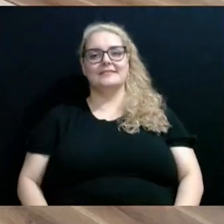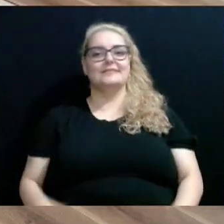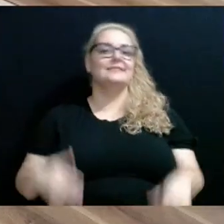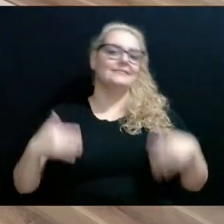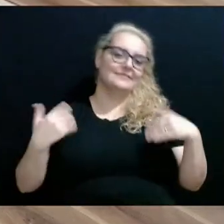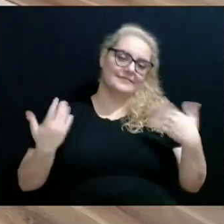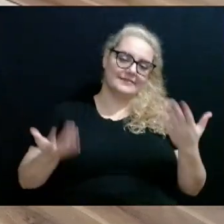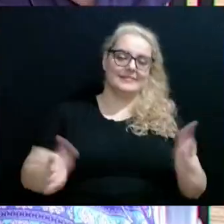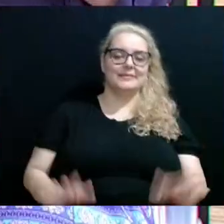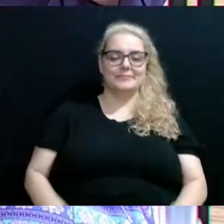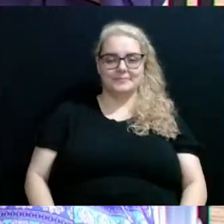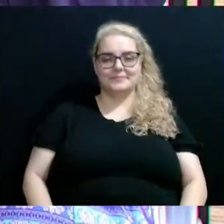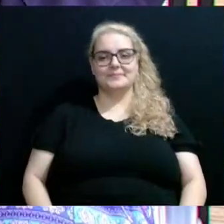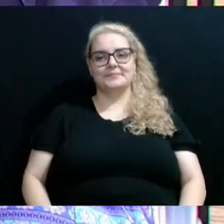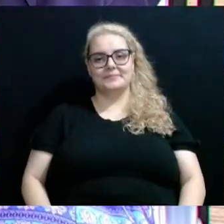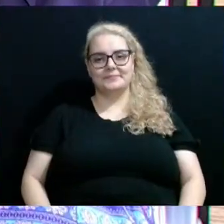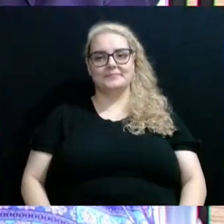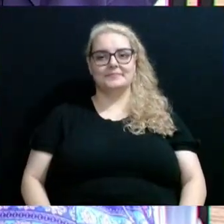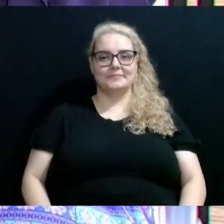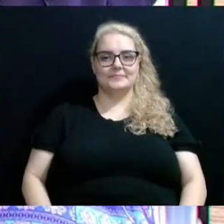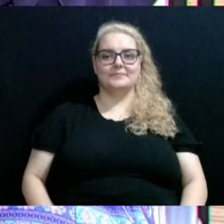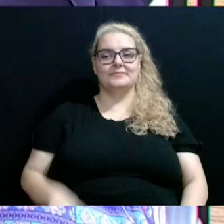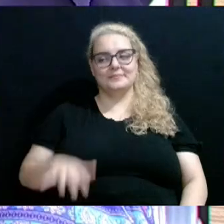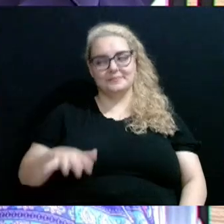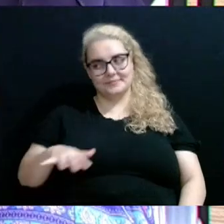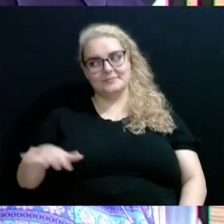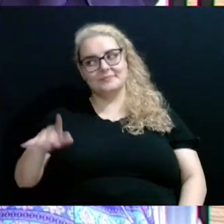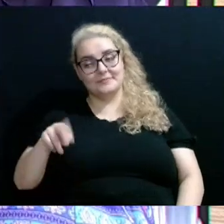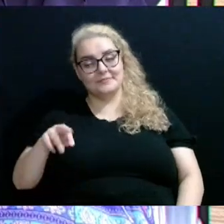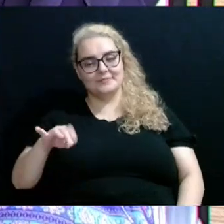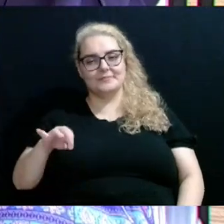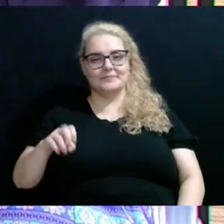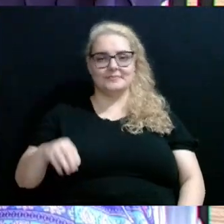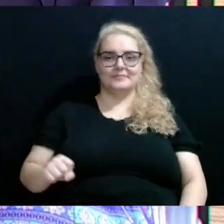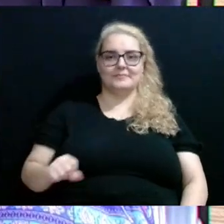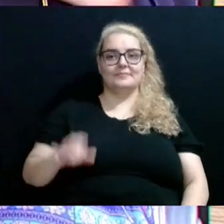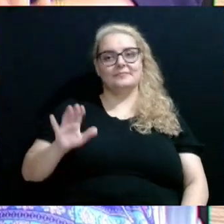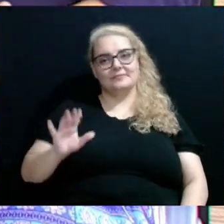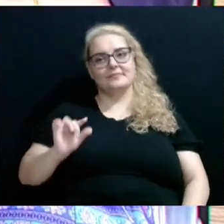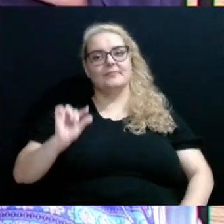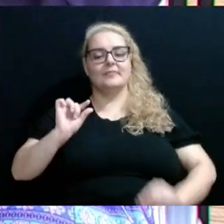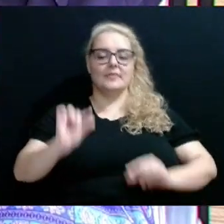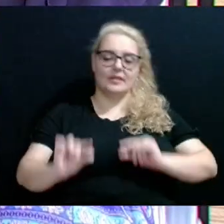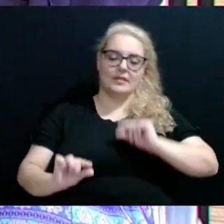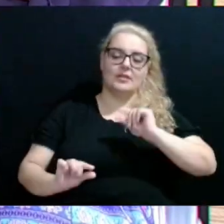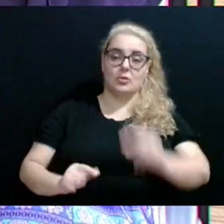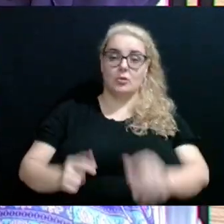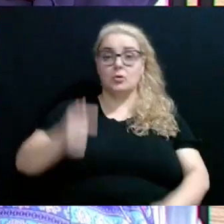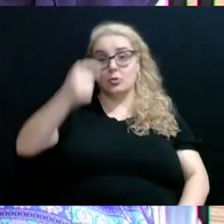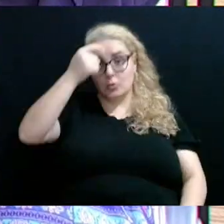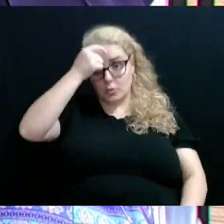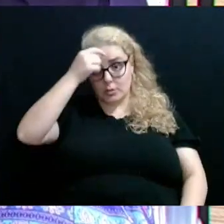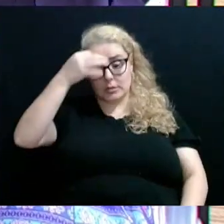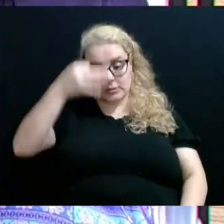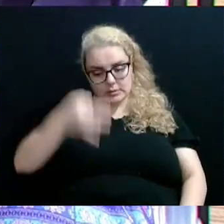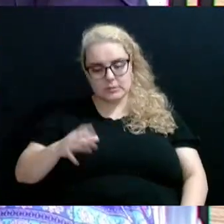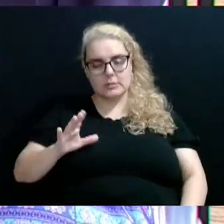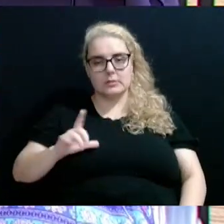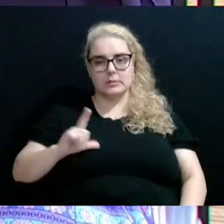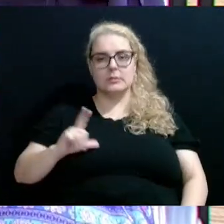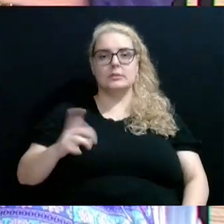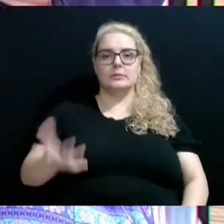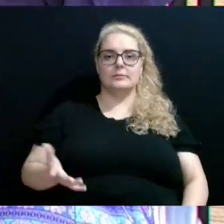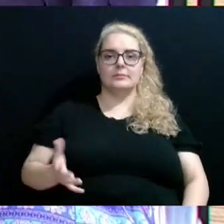então estou indo por esse prisma. Mas assim, devagar, consciente, com o pé no chão, para não fazer